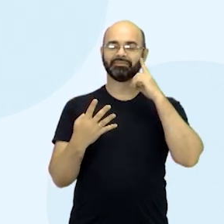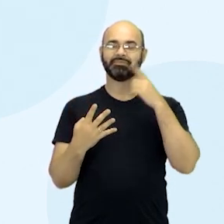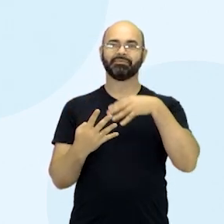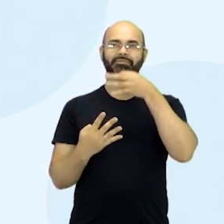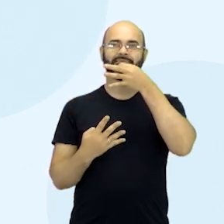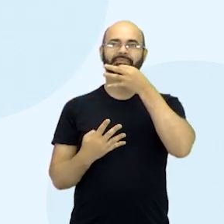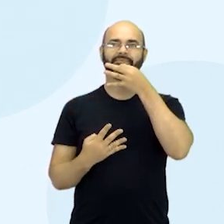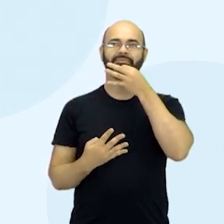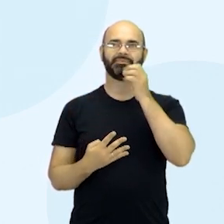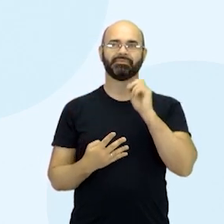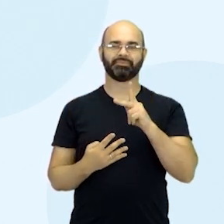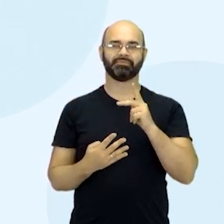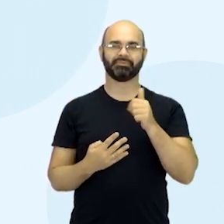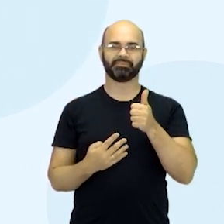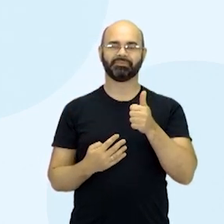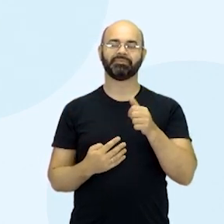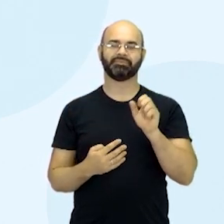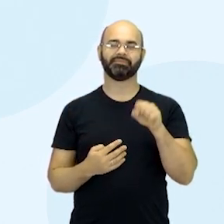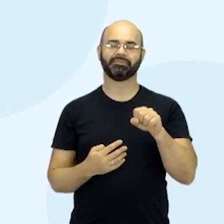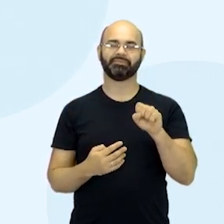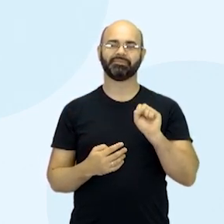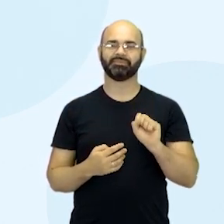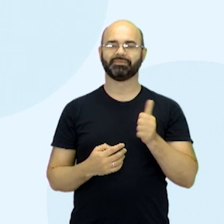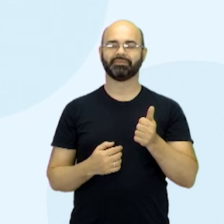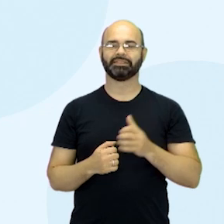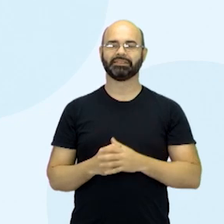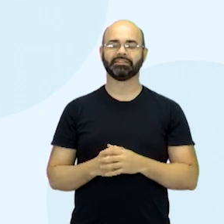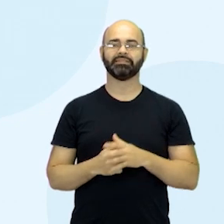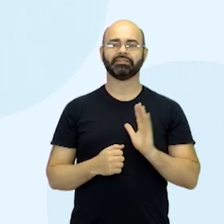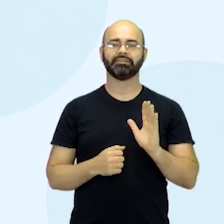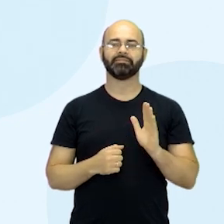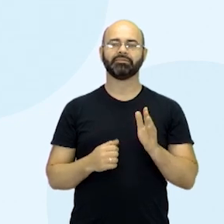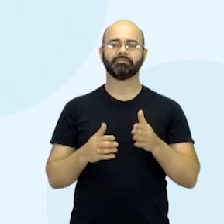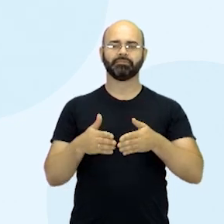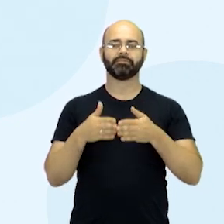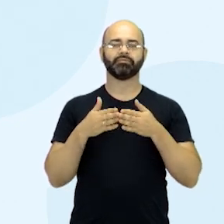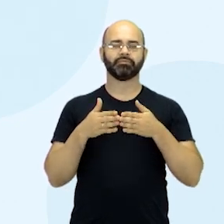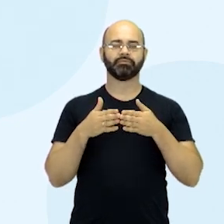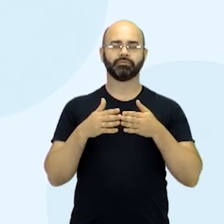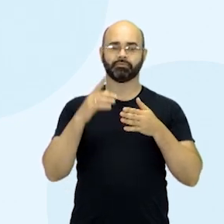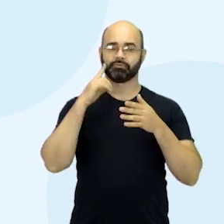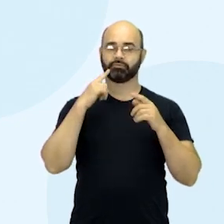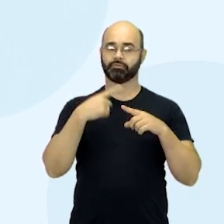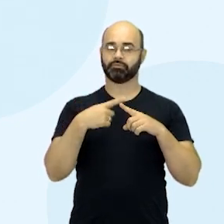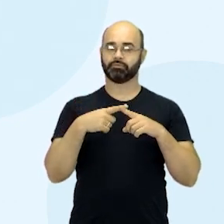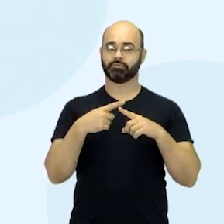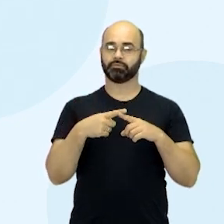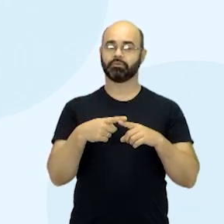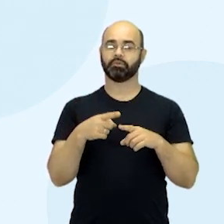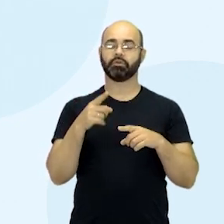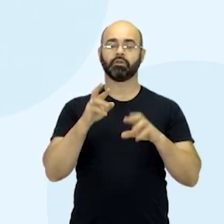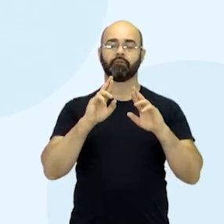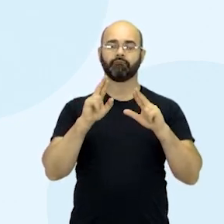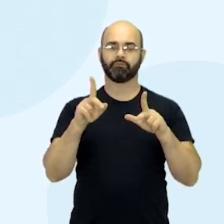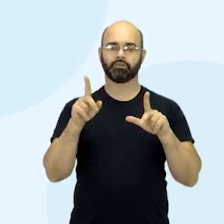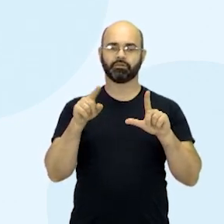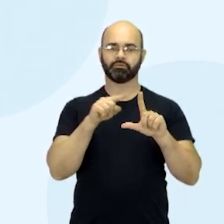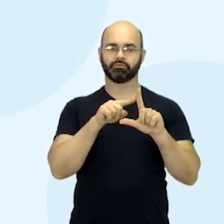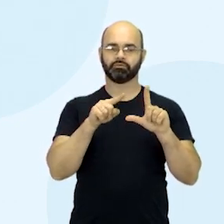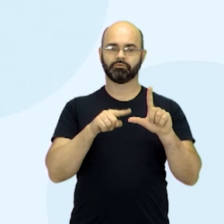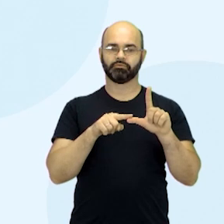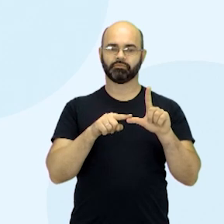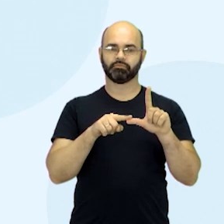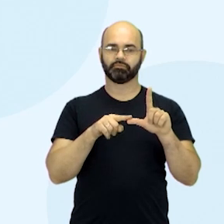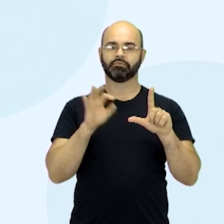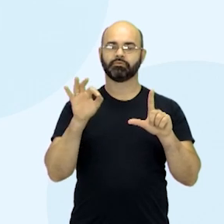ser? Pode ser, mas faz um favor pra mim, Tony. Você tá... tica que os lados são diferentes. Você colocou tracinho... Isso, coloca Vou colocar isso aqui daqui.